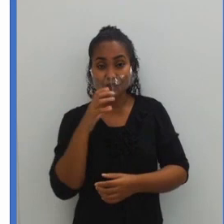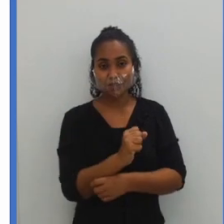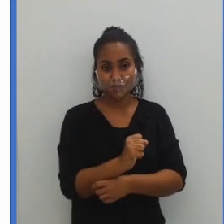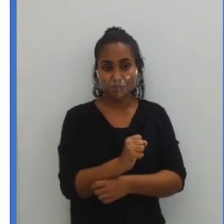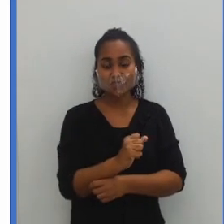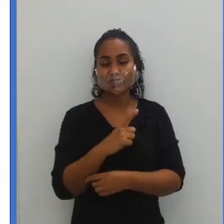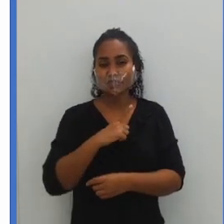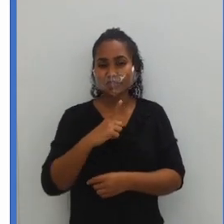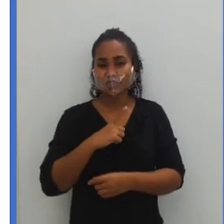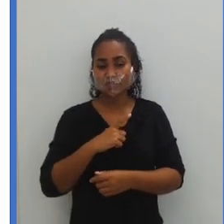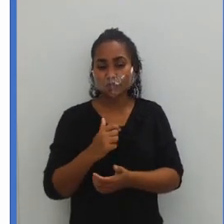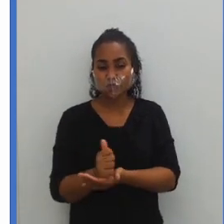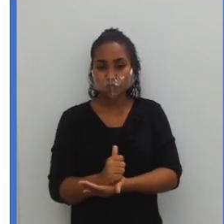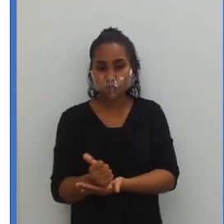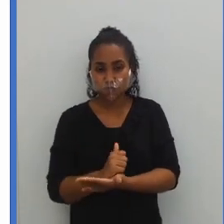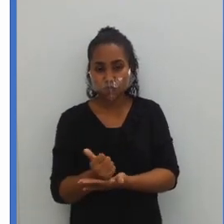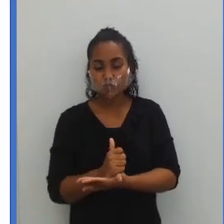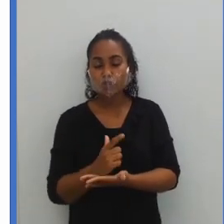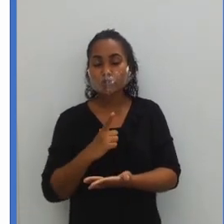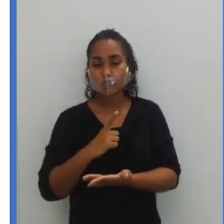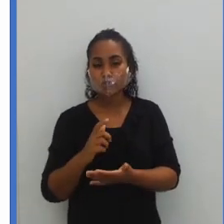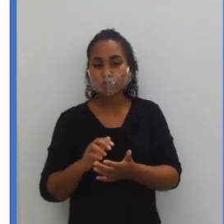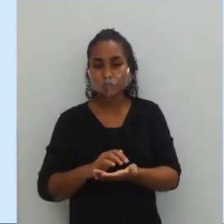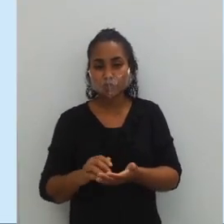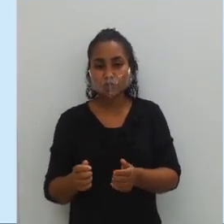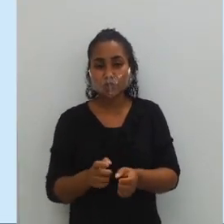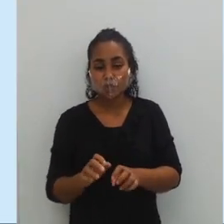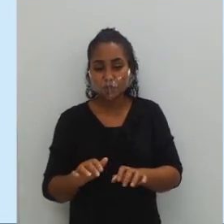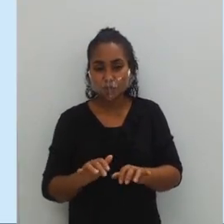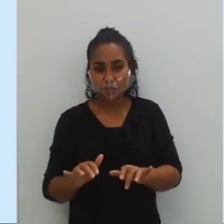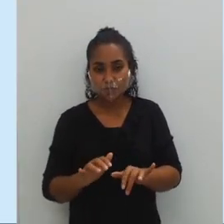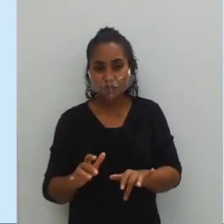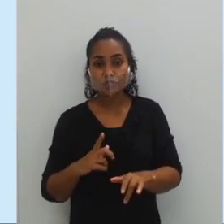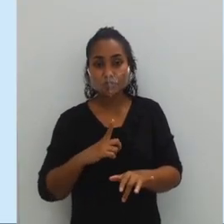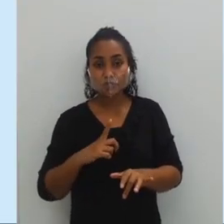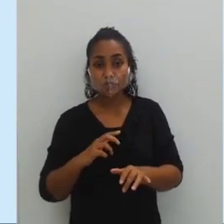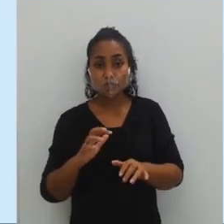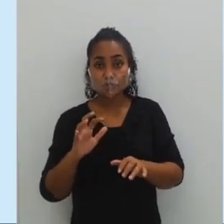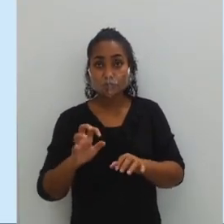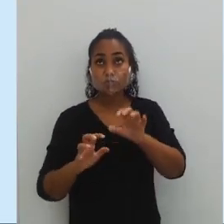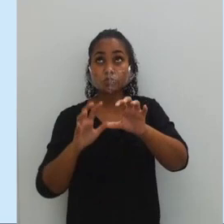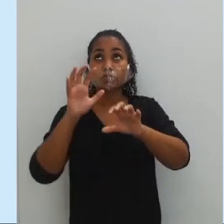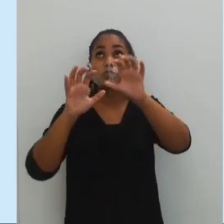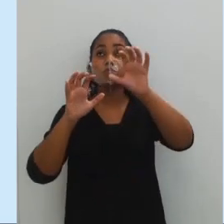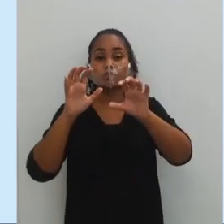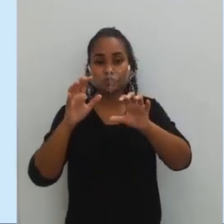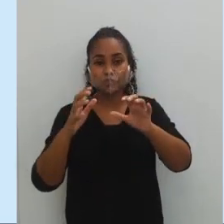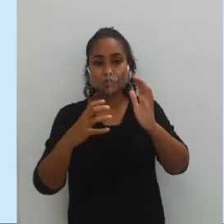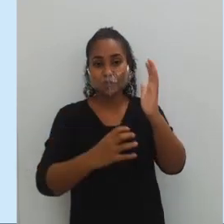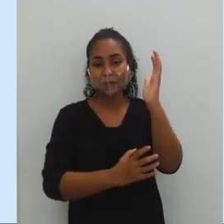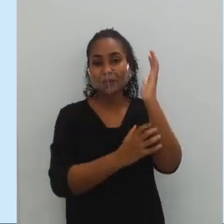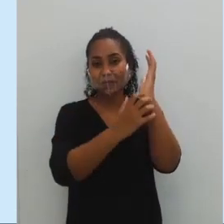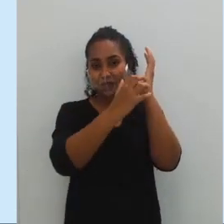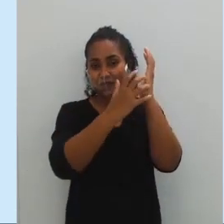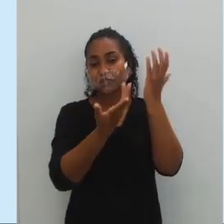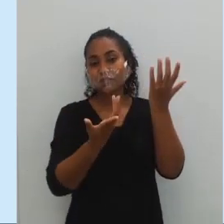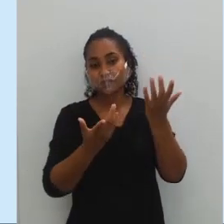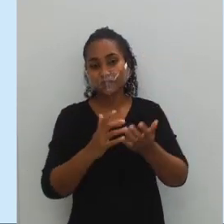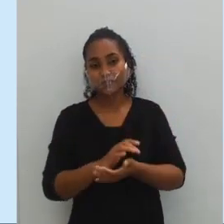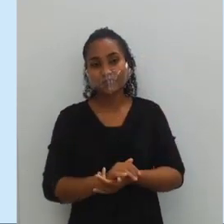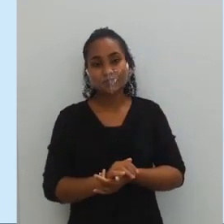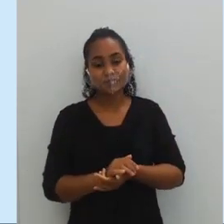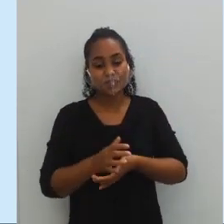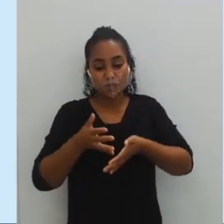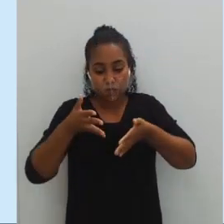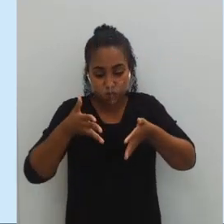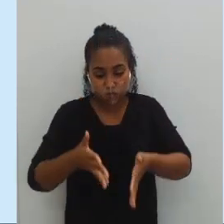ágil, né? Então você tem uns games, por exemplo, com os cachorros que são bem legais, que ele consegue até escalar, dependendo de qual seja o tamanho e a altura do